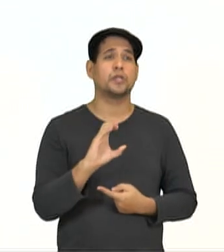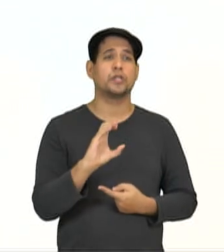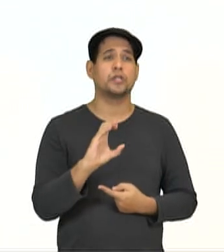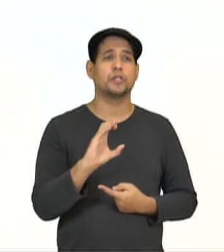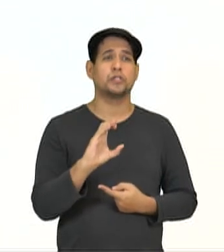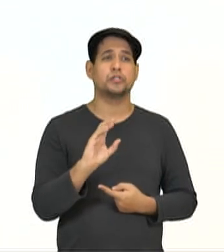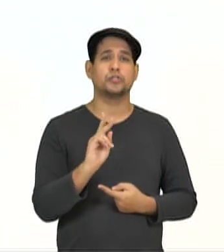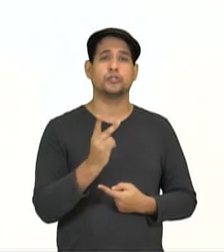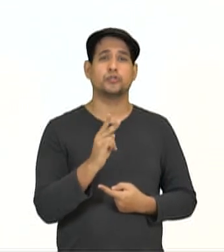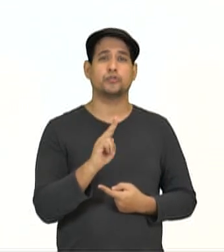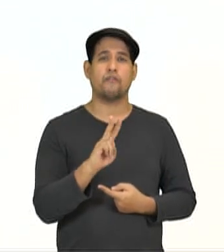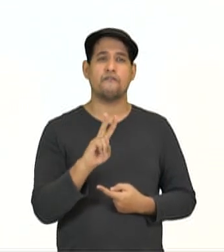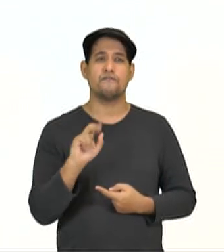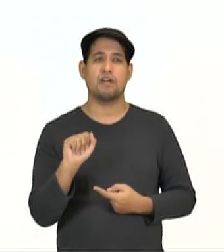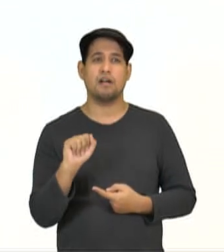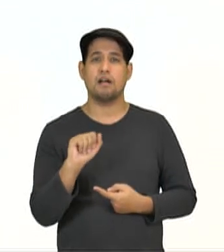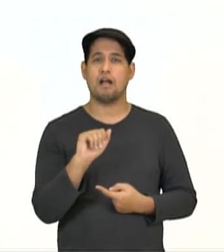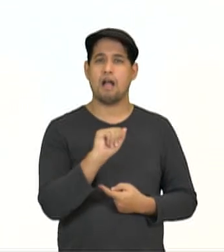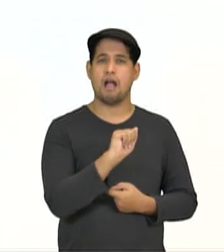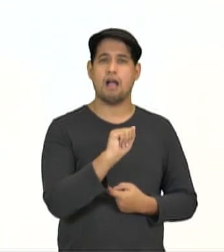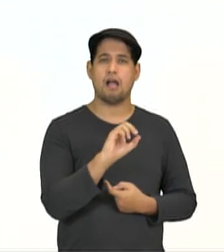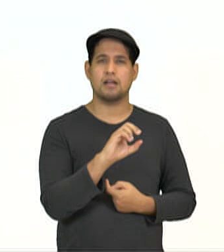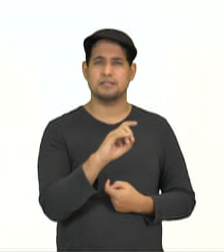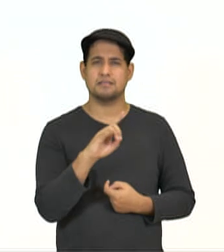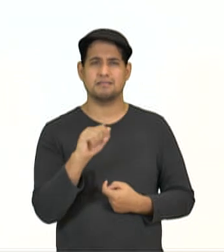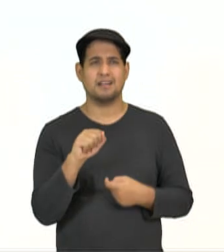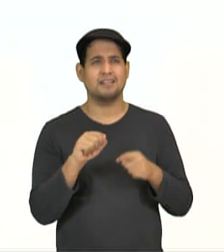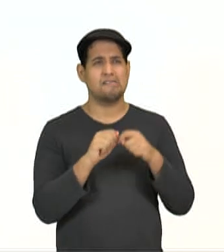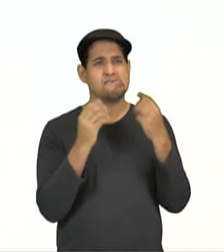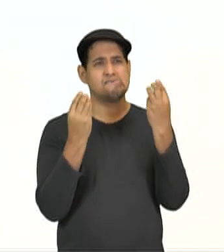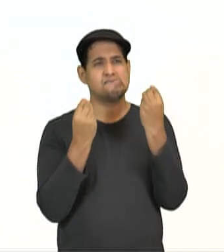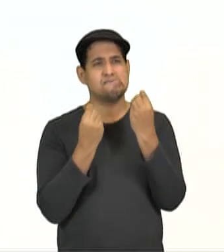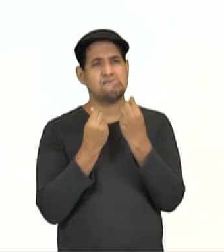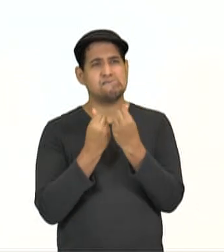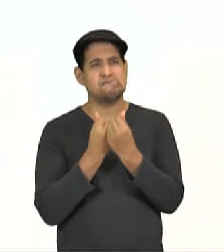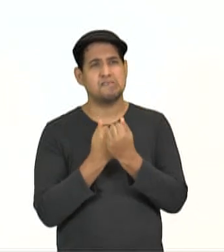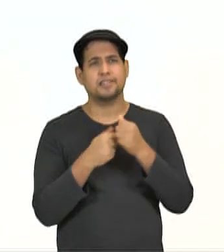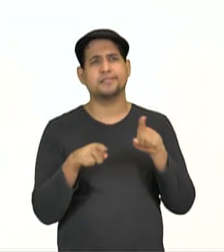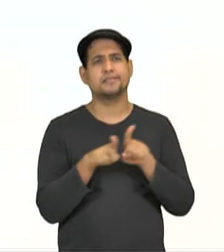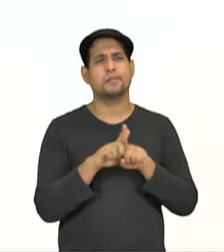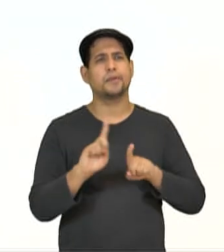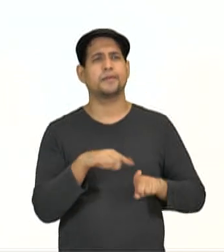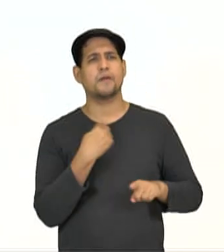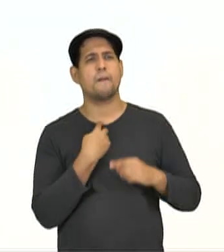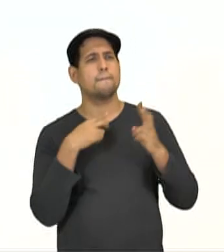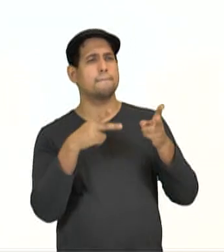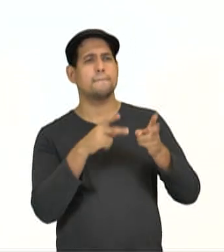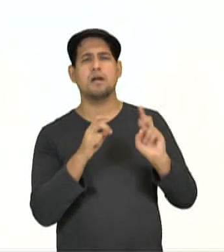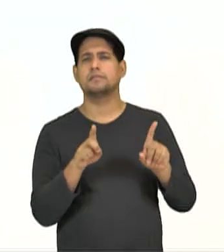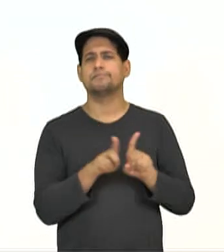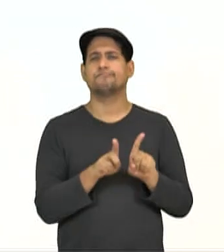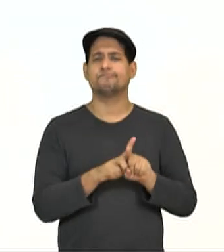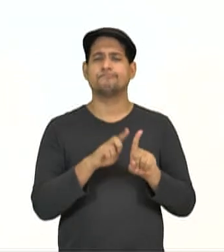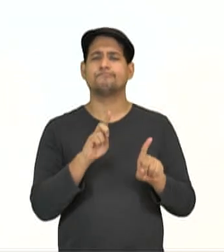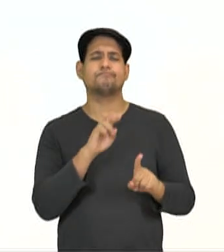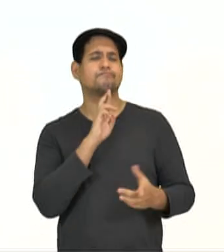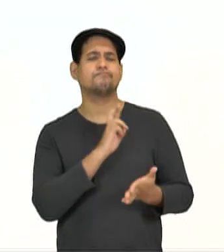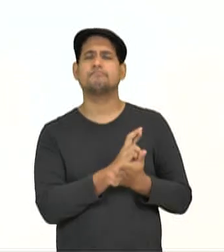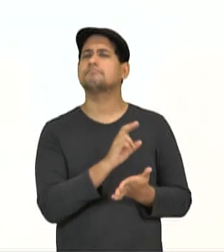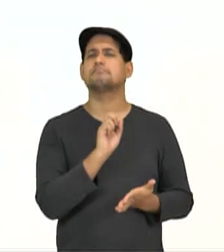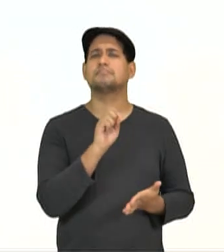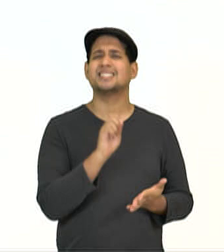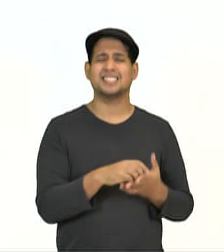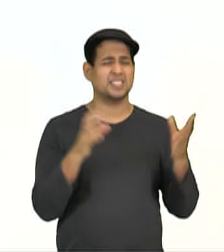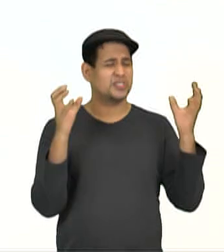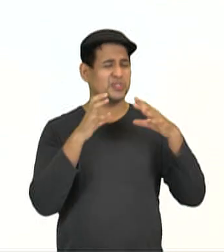ácida. Além dessa corrosão em monumentos históricos, que outros efeitos a gente percebe que são resultantes aí da